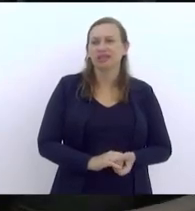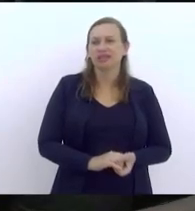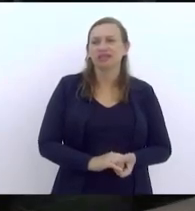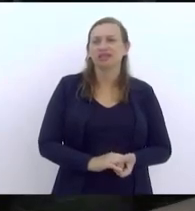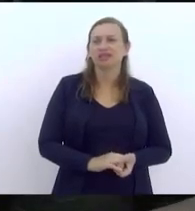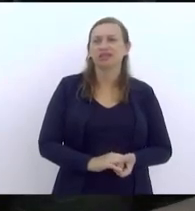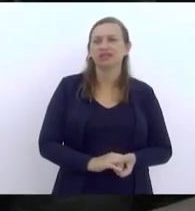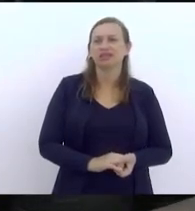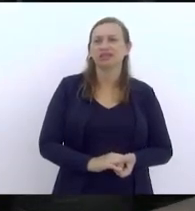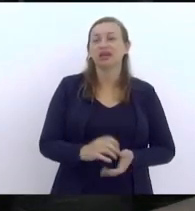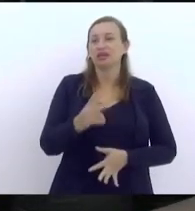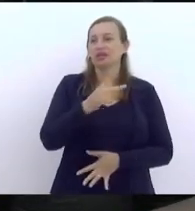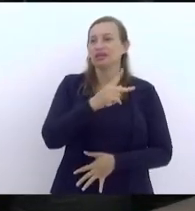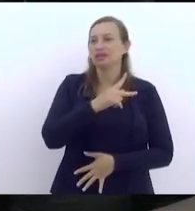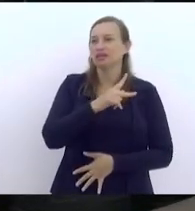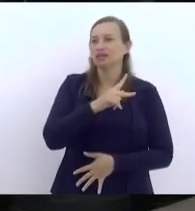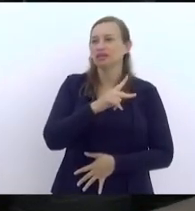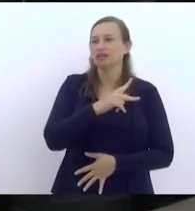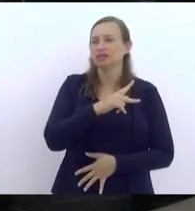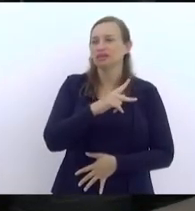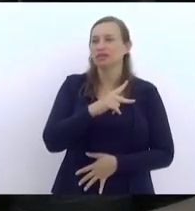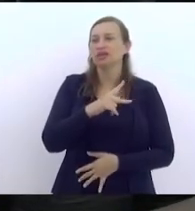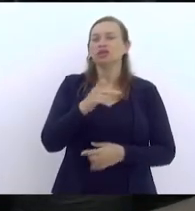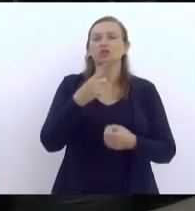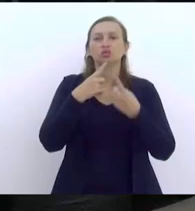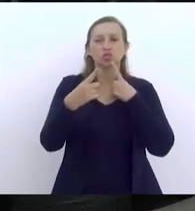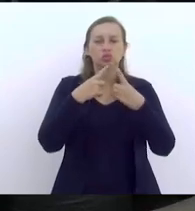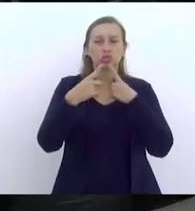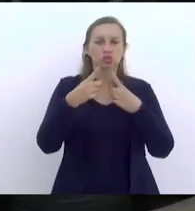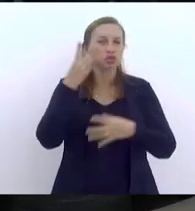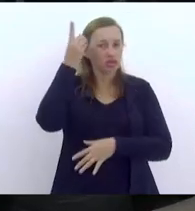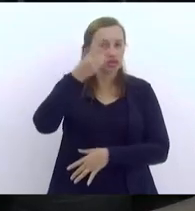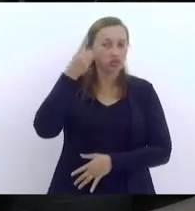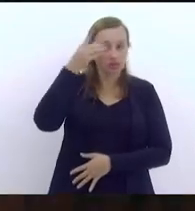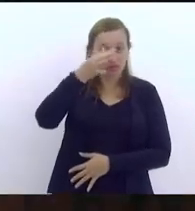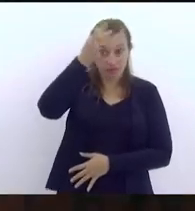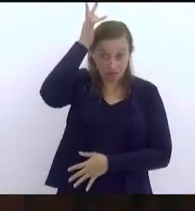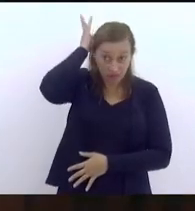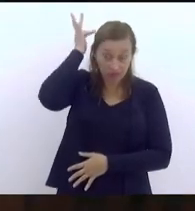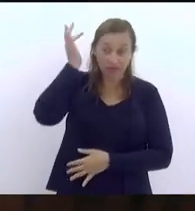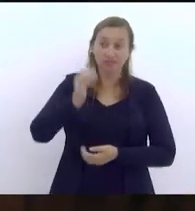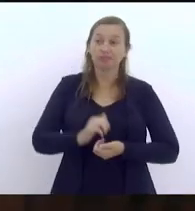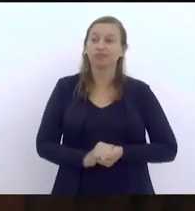Presidente Brazão, discutir o nosso nome, deputado Fred Pacheco.